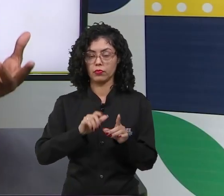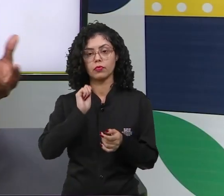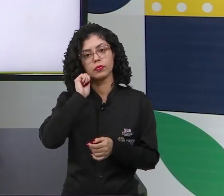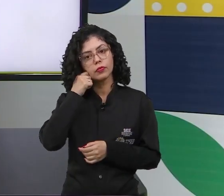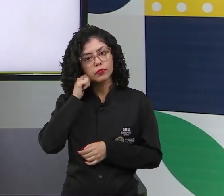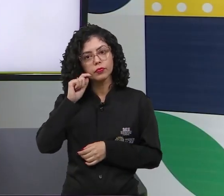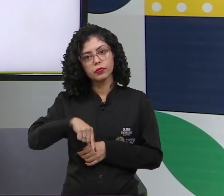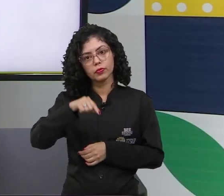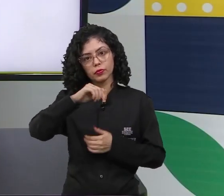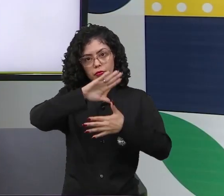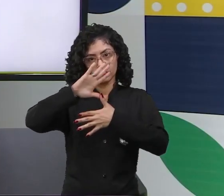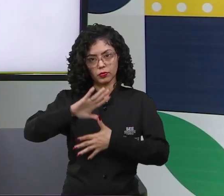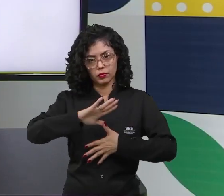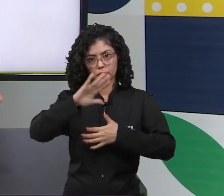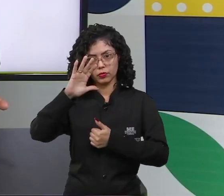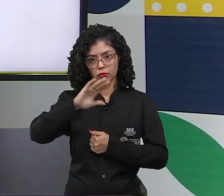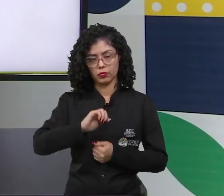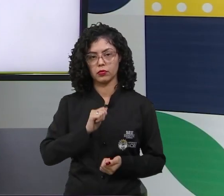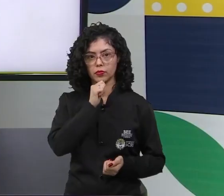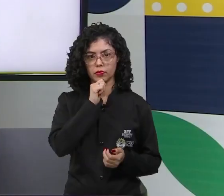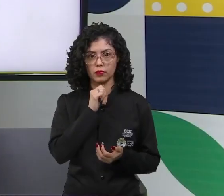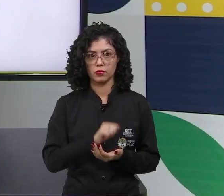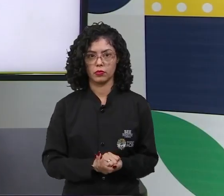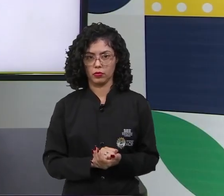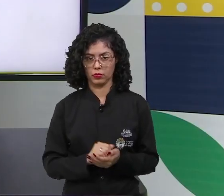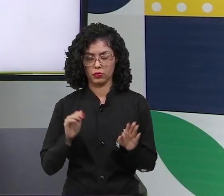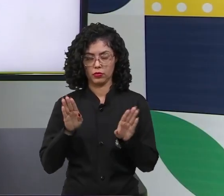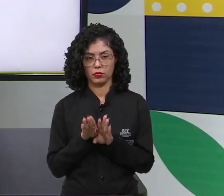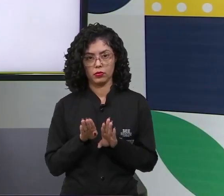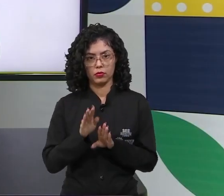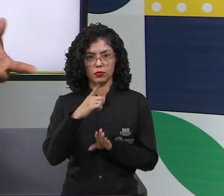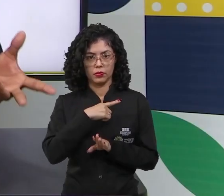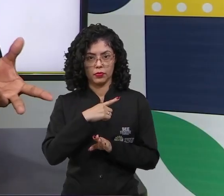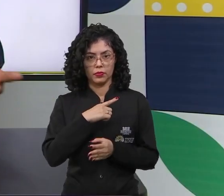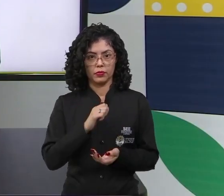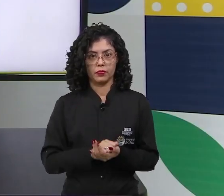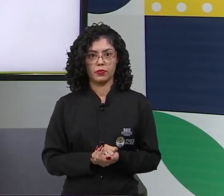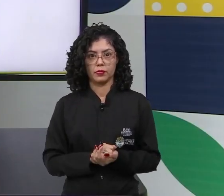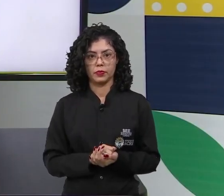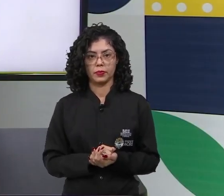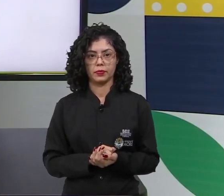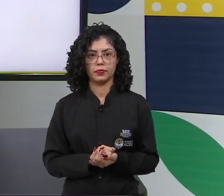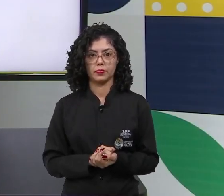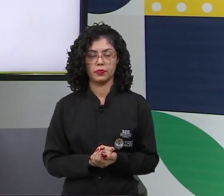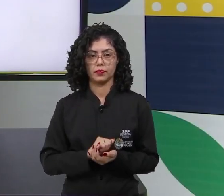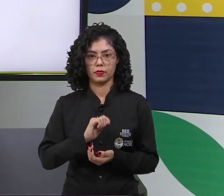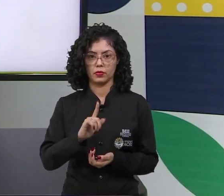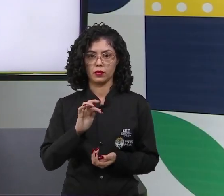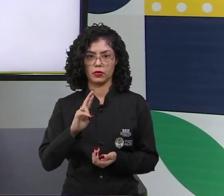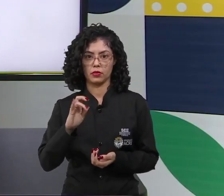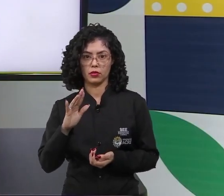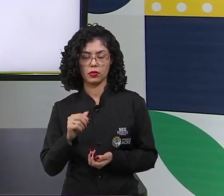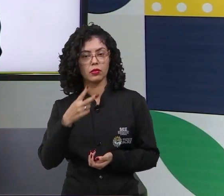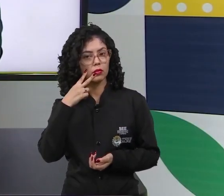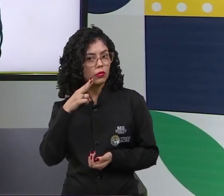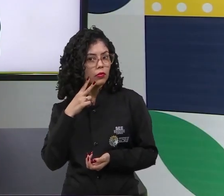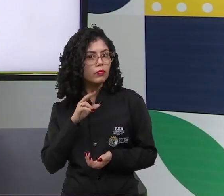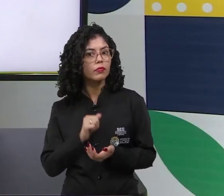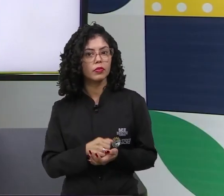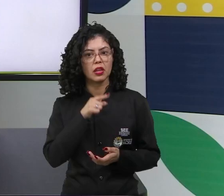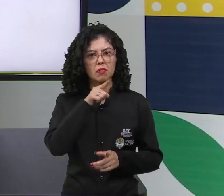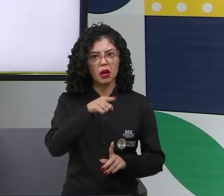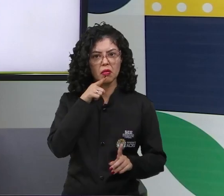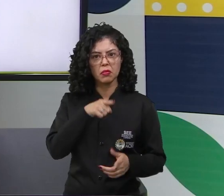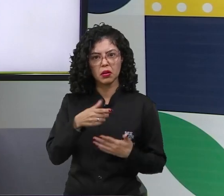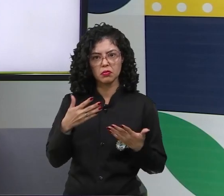mesmo na América do Sul, na América do Norte, nós temos o campeonato da Libertadores, a gente vê